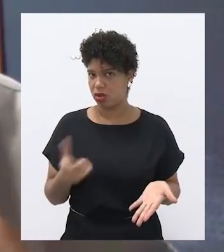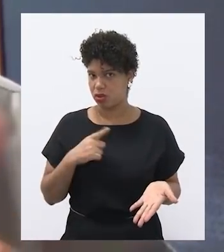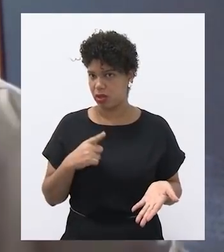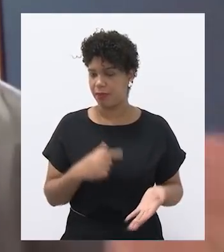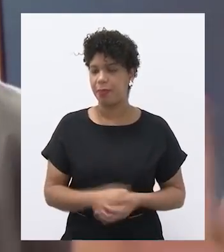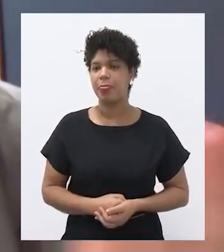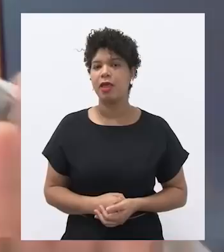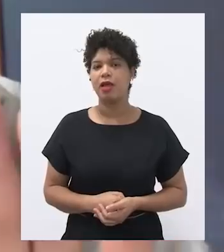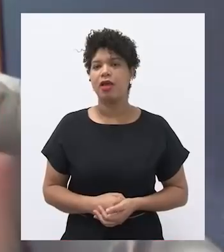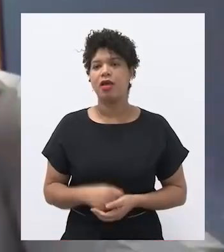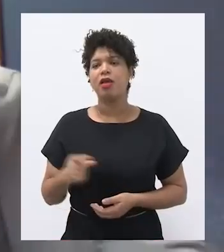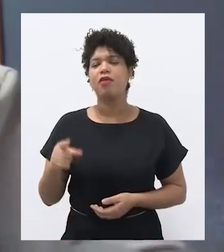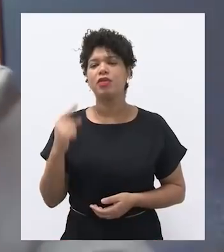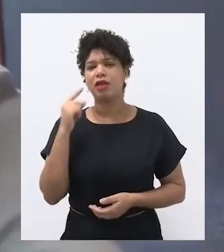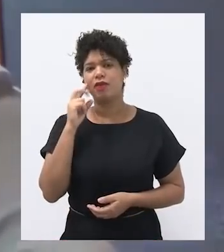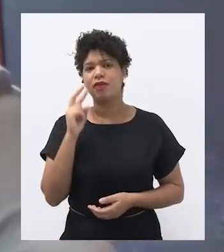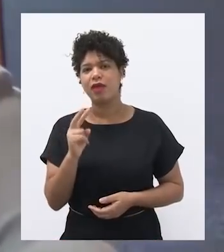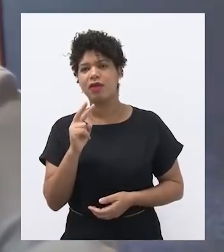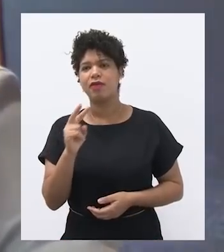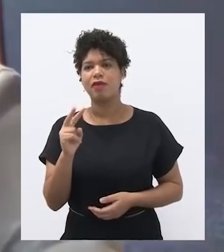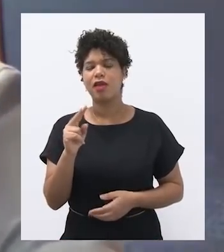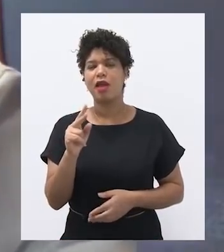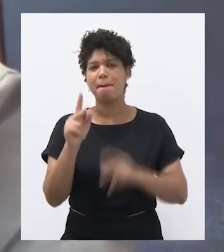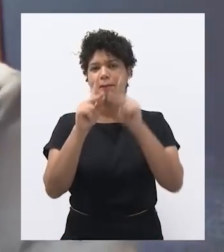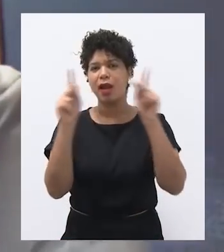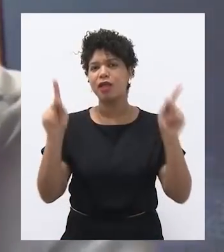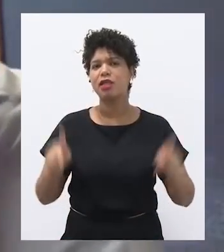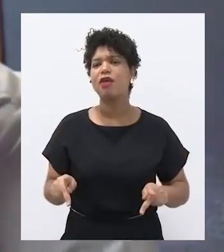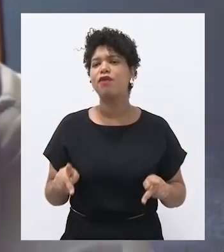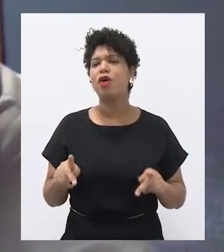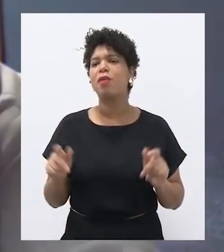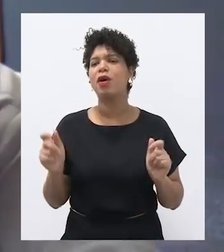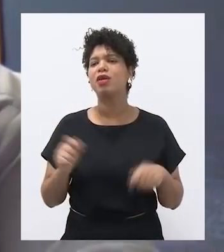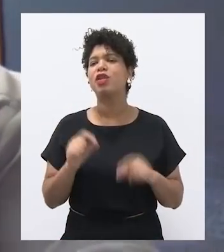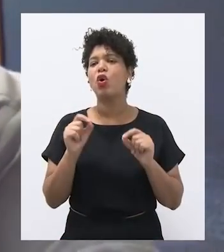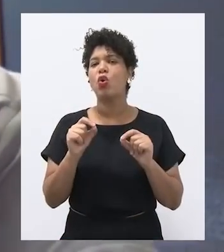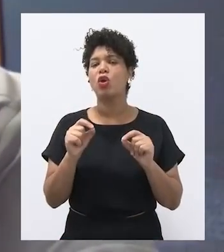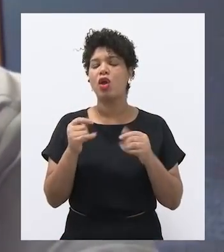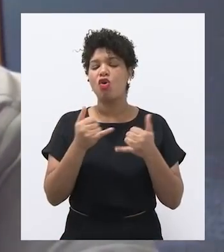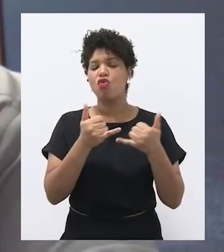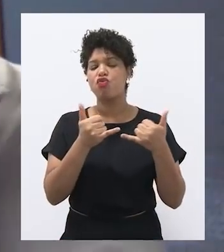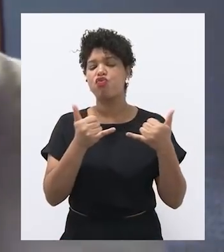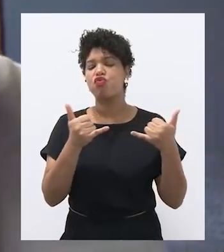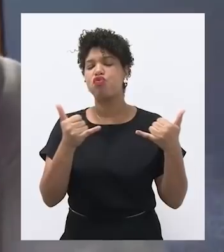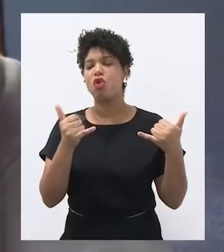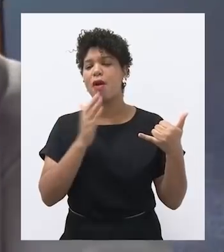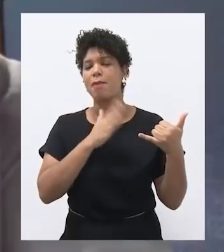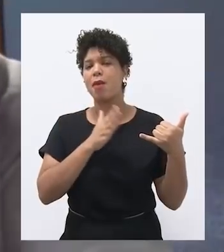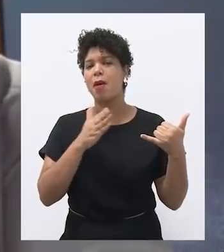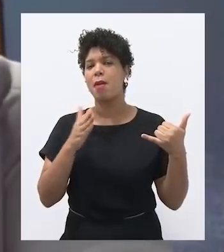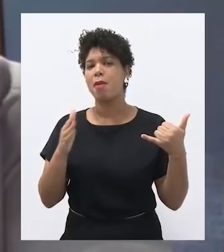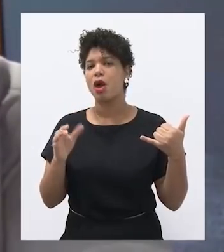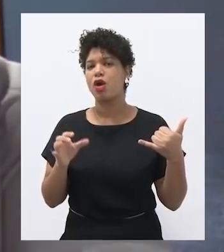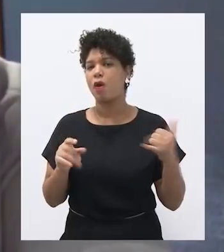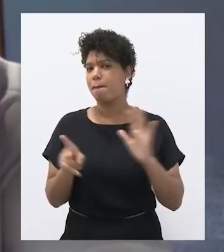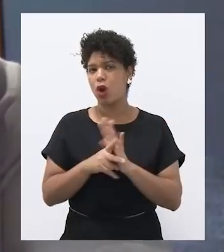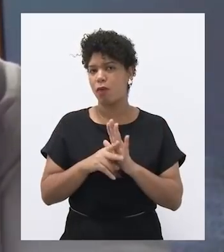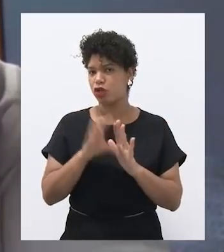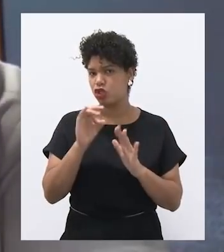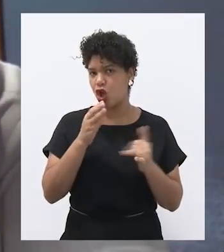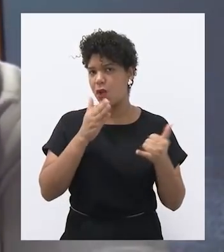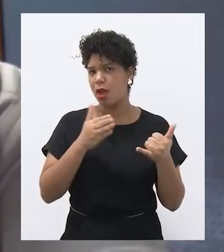E aí, quando você coloca lado a lado as plataformas, é possível fazer uma linha do tempo, não só do ponto de vista cronológico